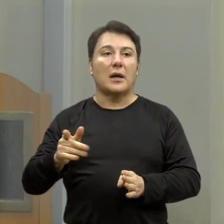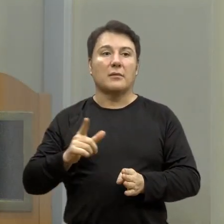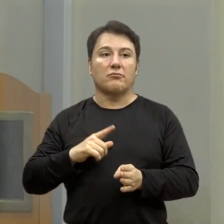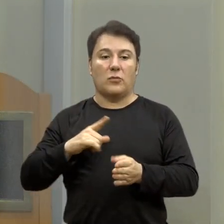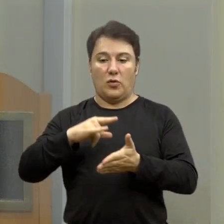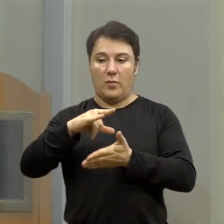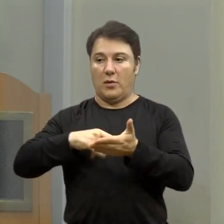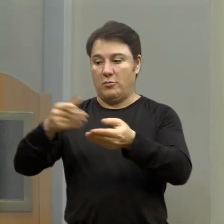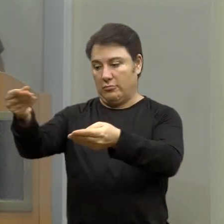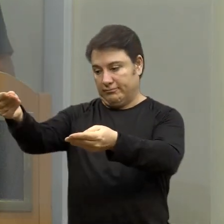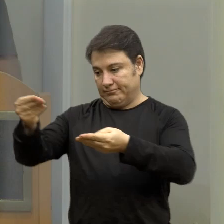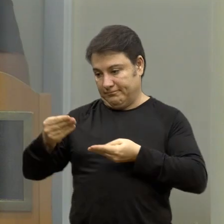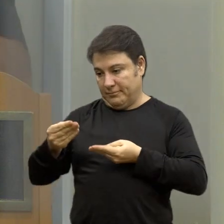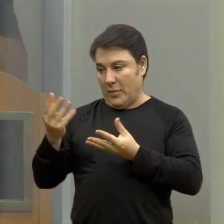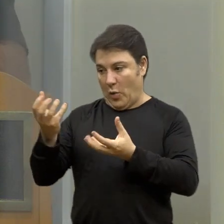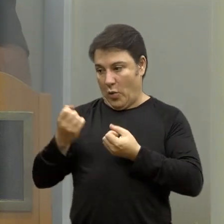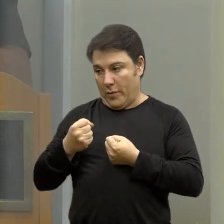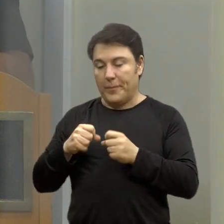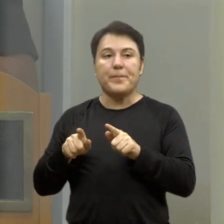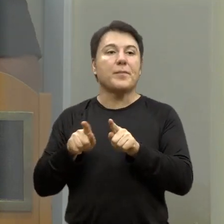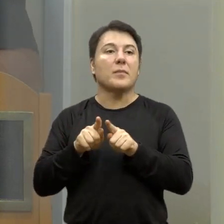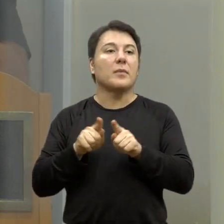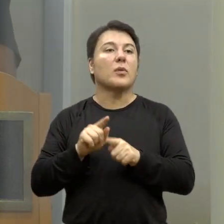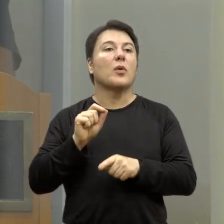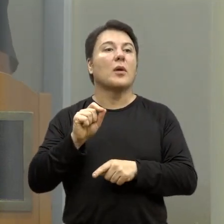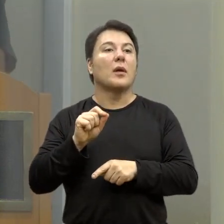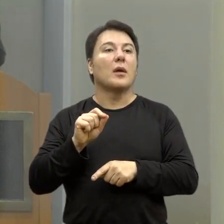a minuta do golpe, mas também